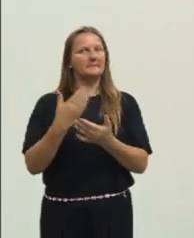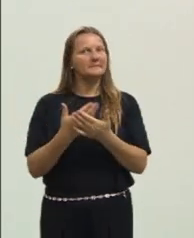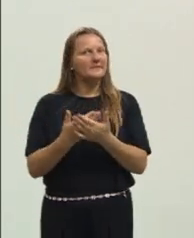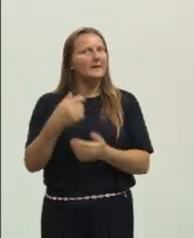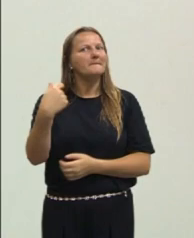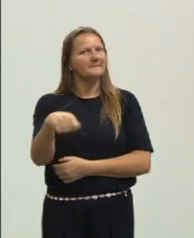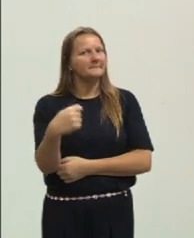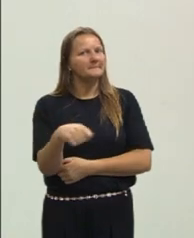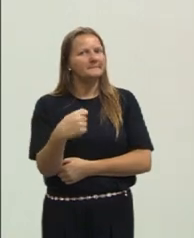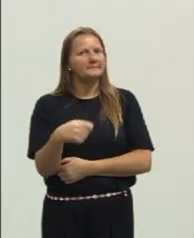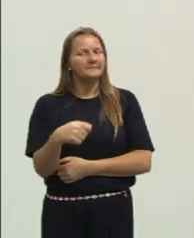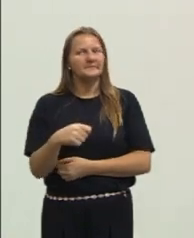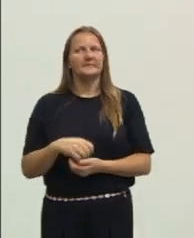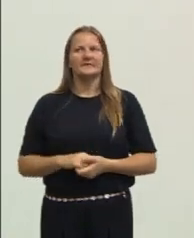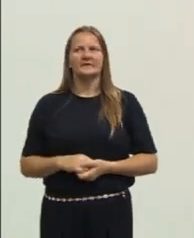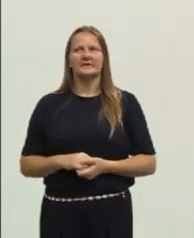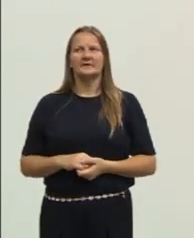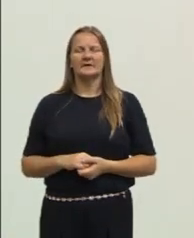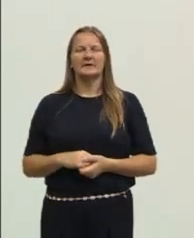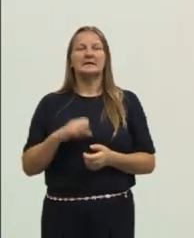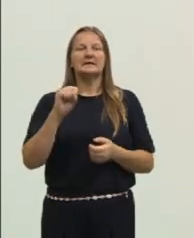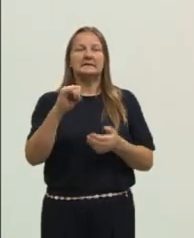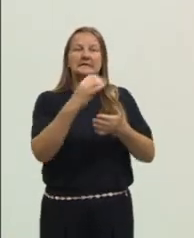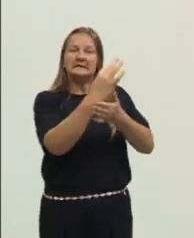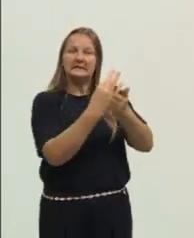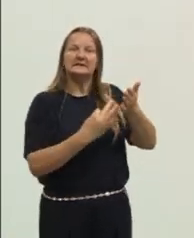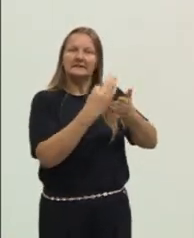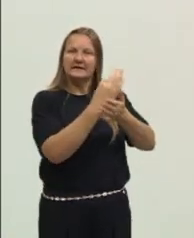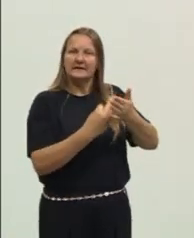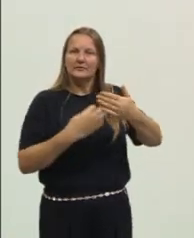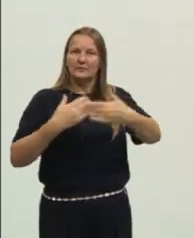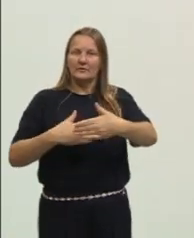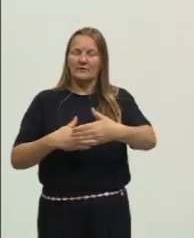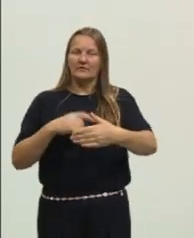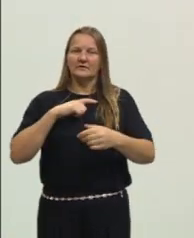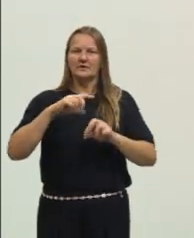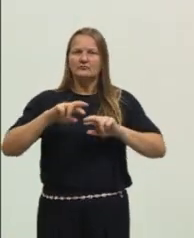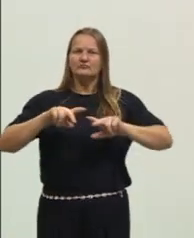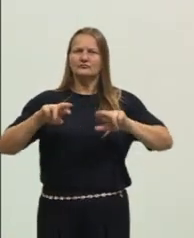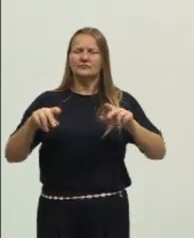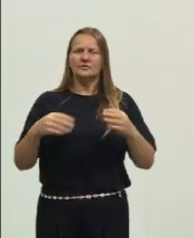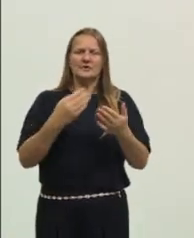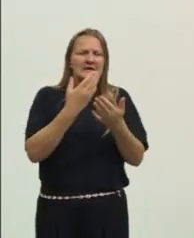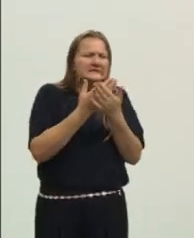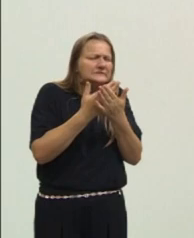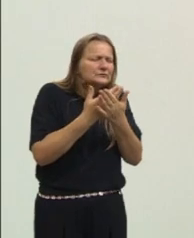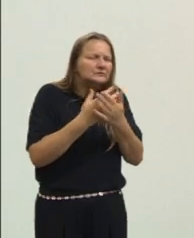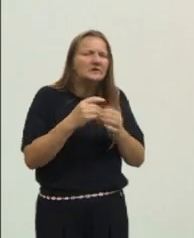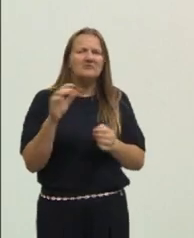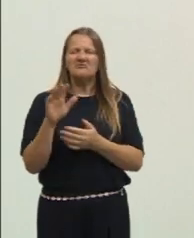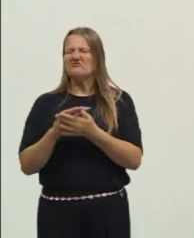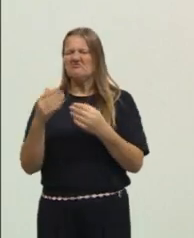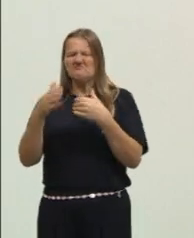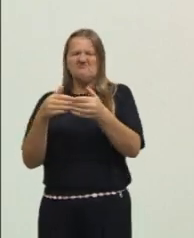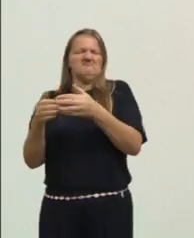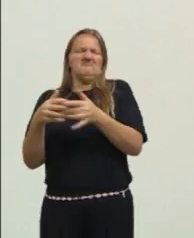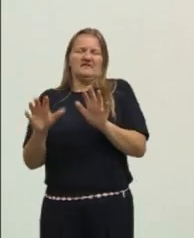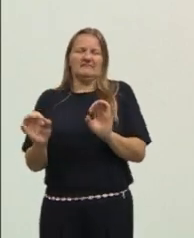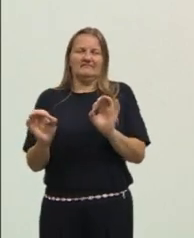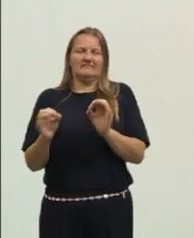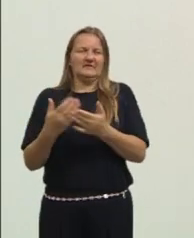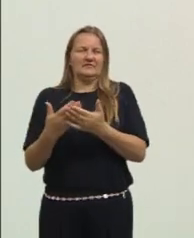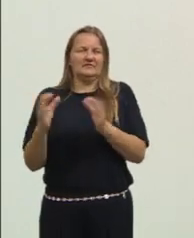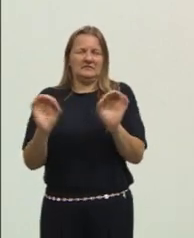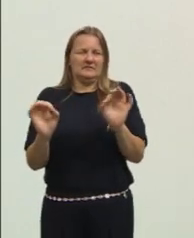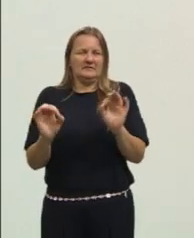prova é gostaria de selentar aqui mesmo com o texto que a prova trouxe ela difere quem estuda e que não estuda não é não tem